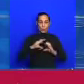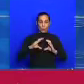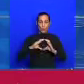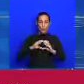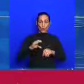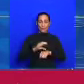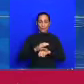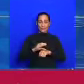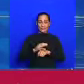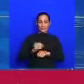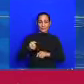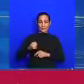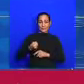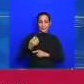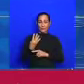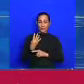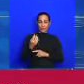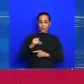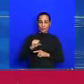48, cinza.